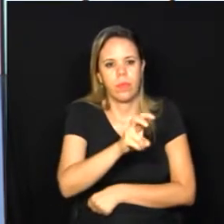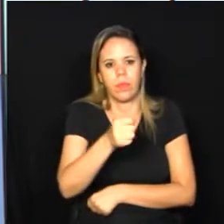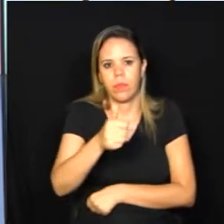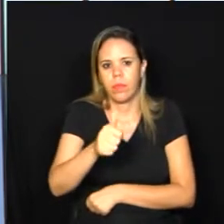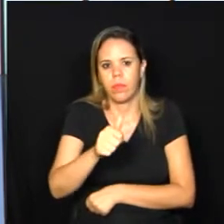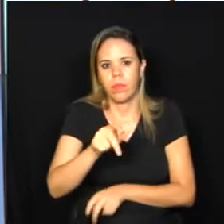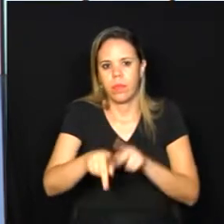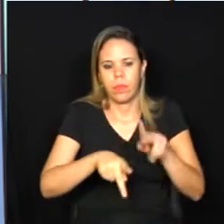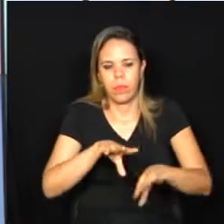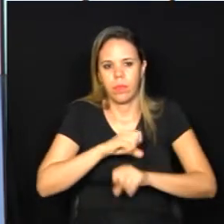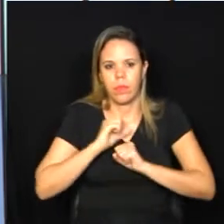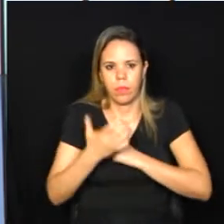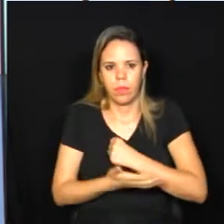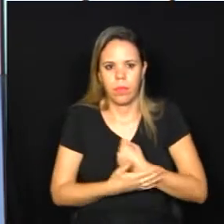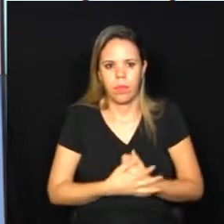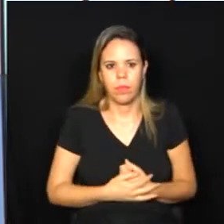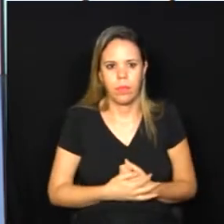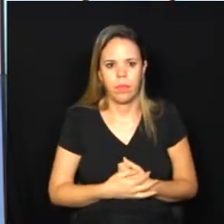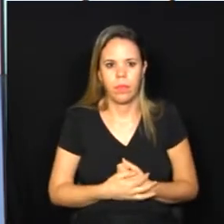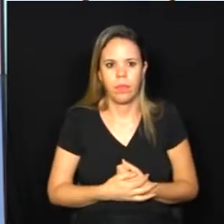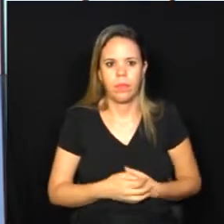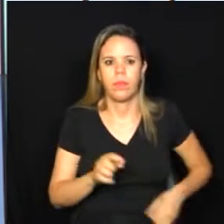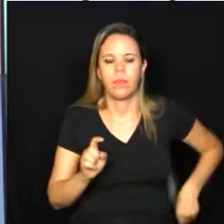8.511 casos,